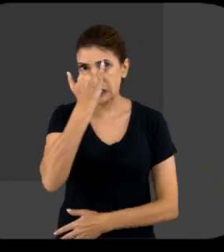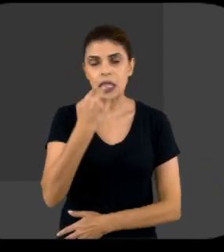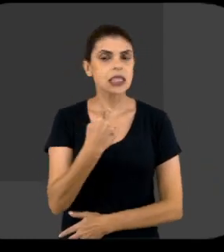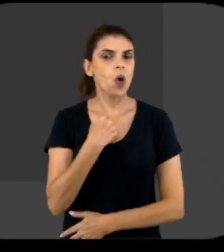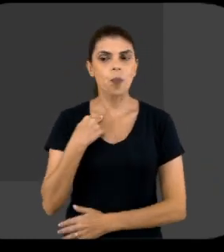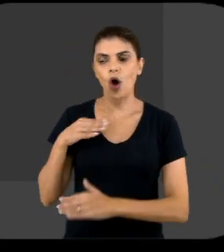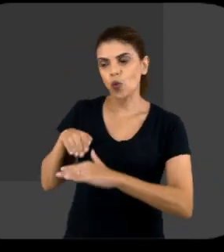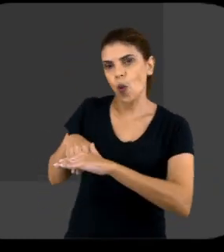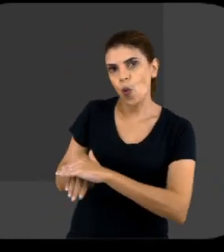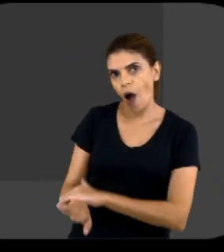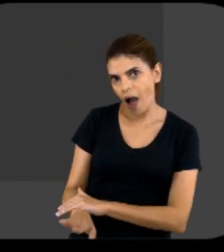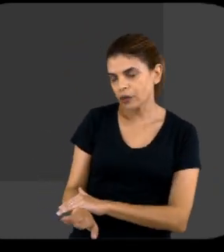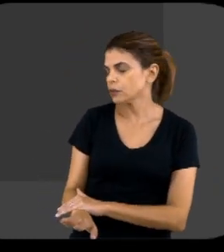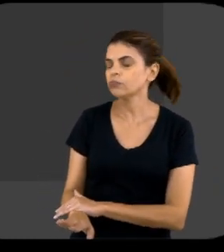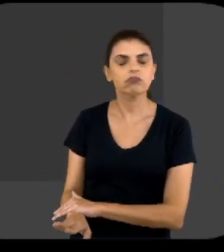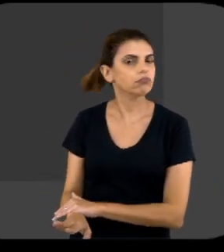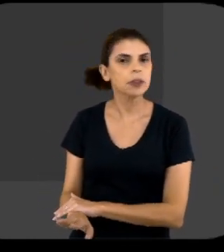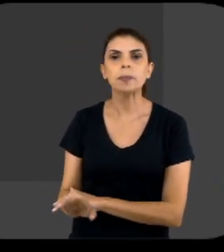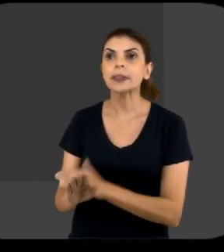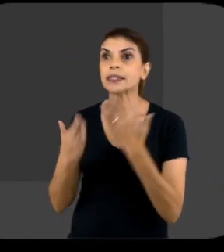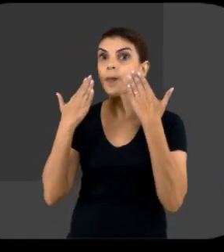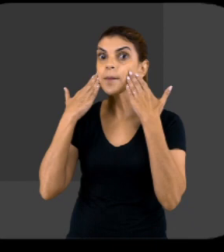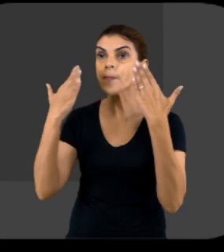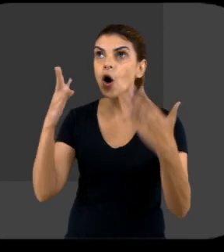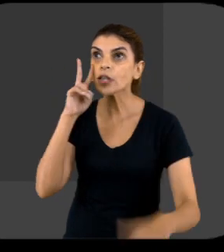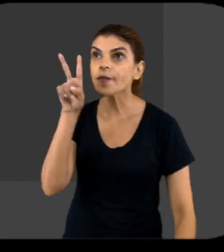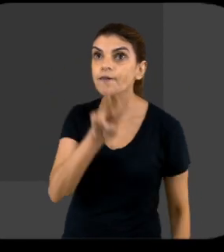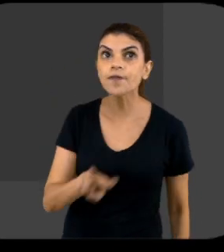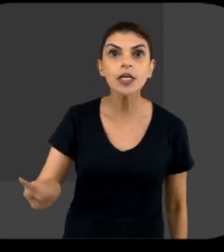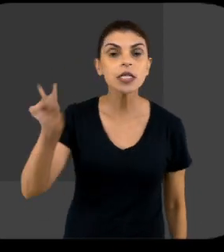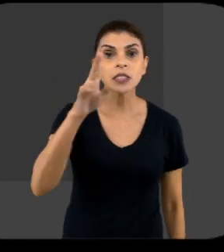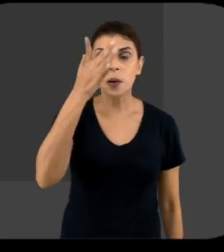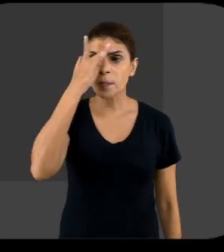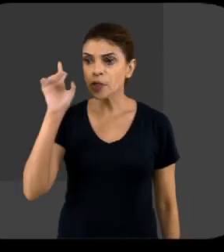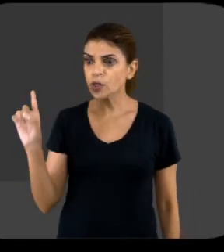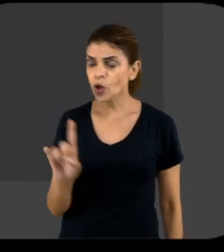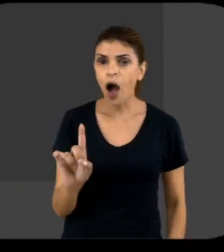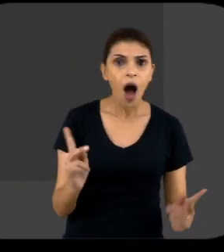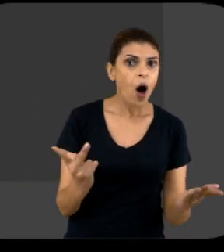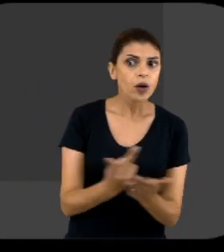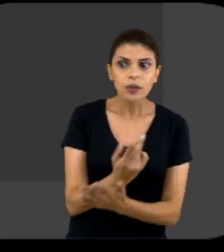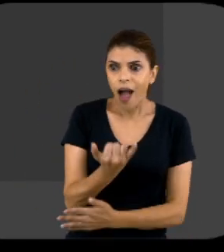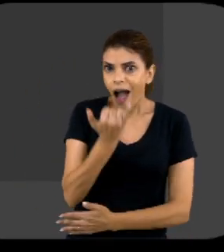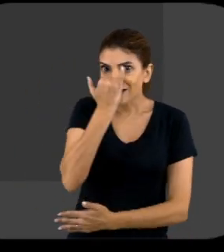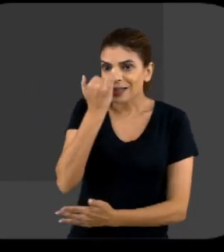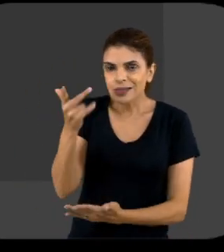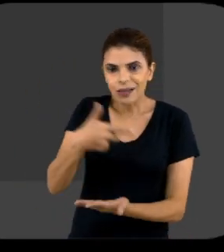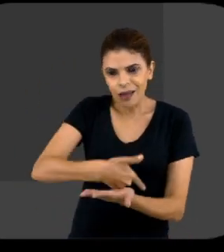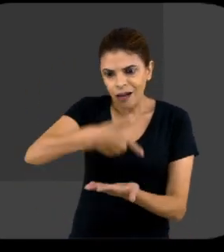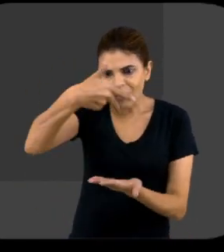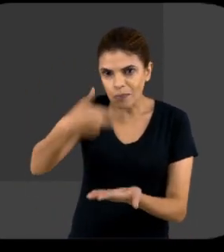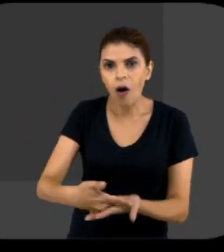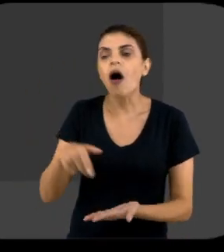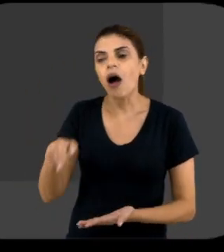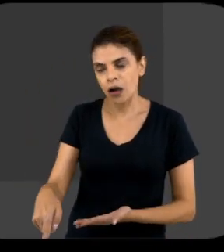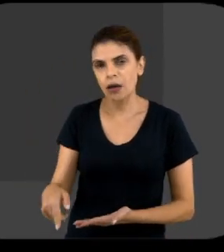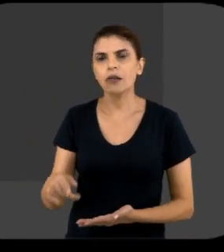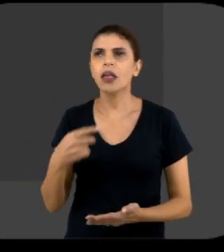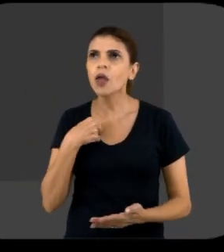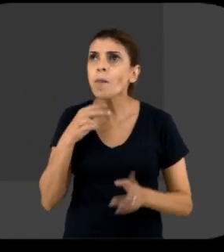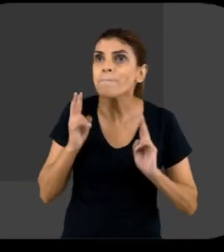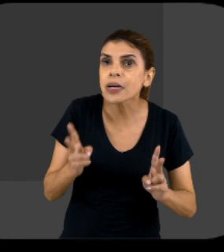ele não deve estar guardado, ele precisa estar visível, porque se uma pessoa sofreu um acidente, a própria